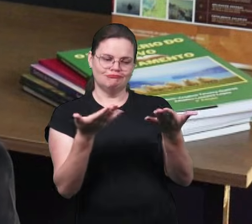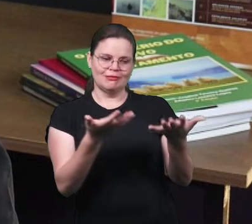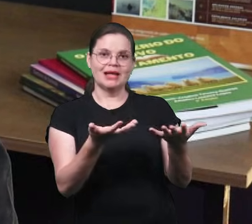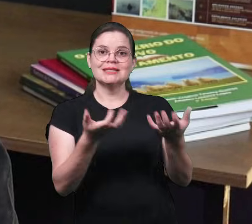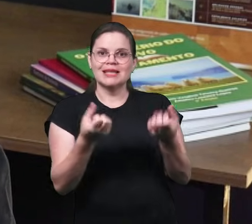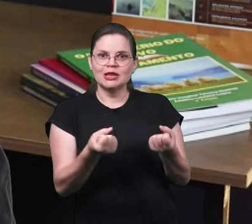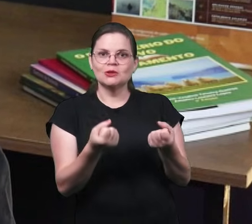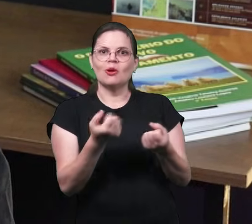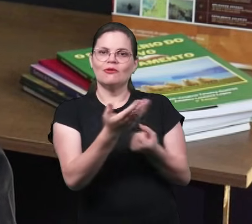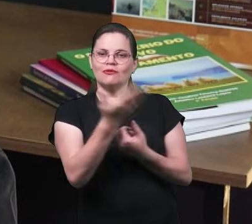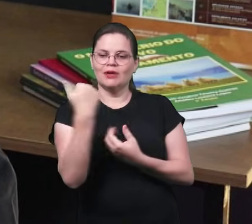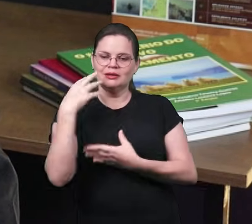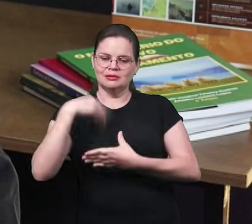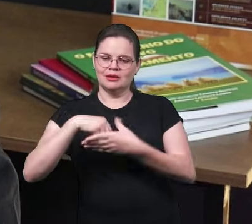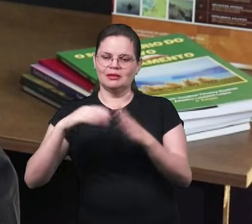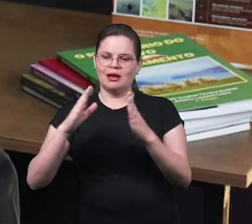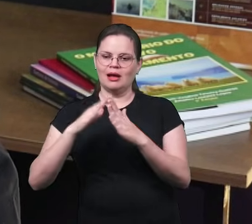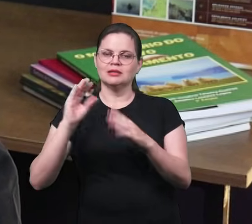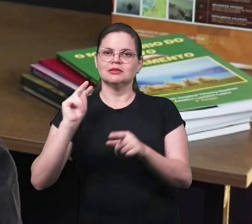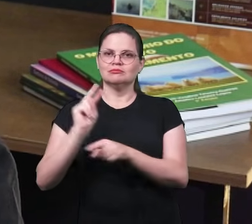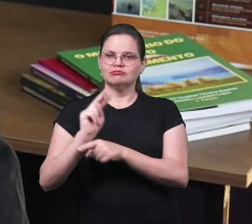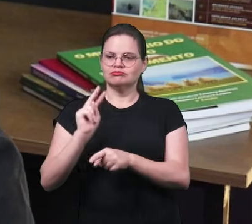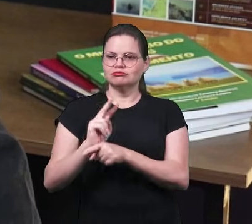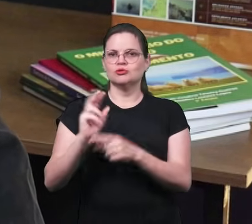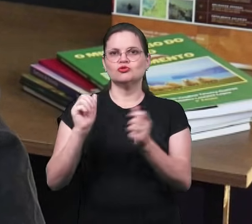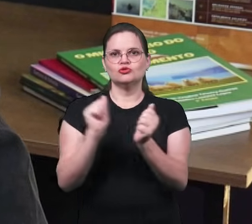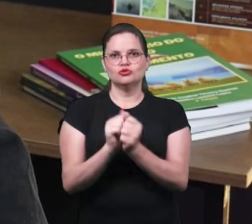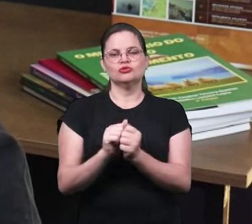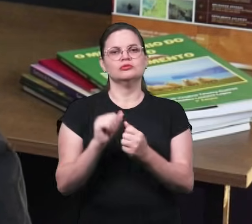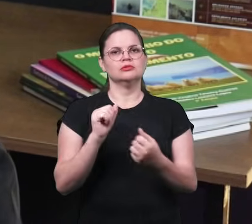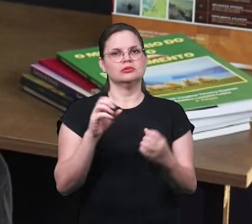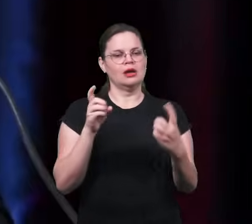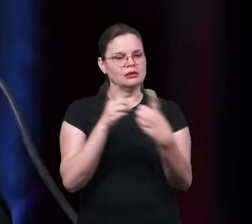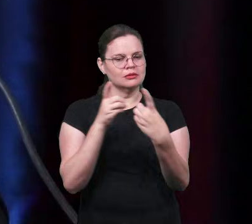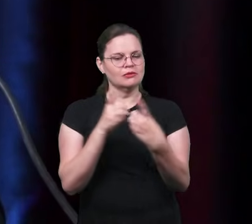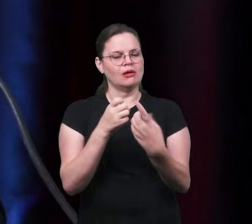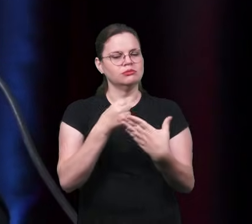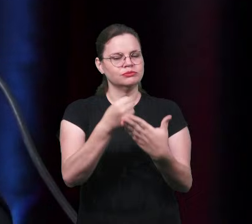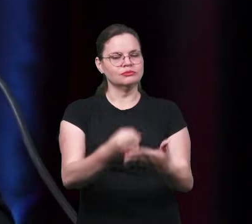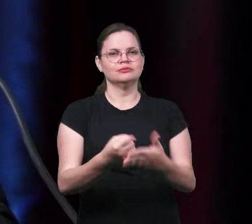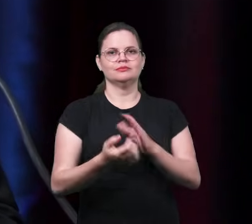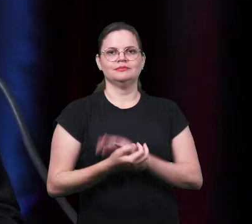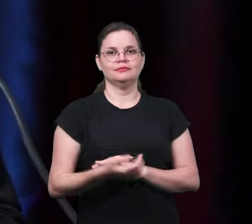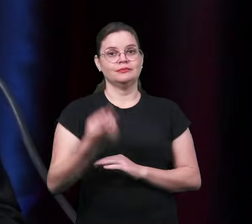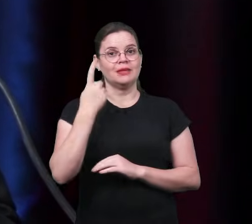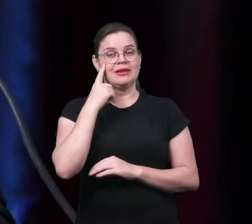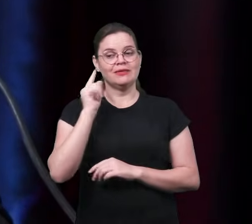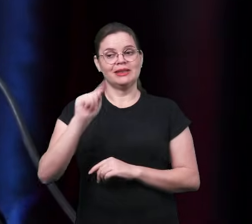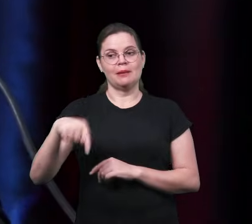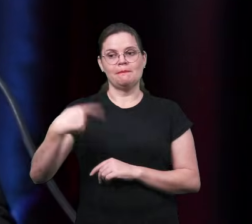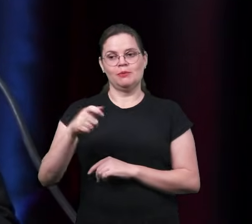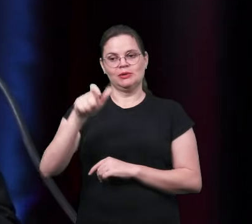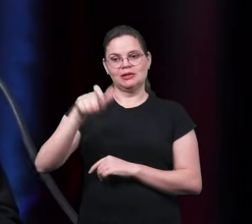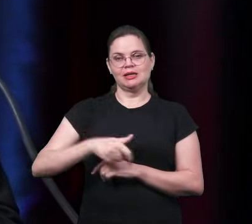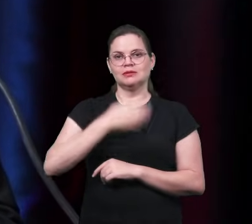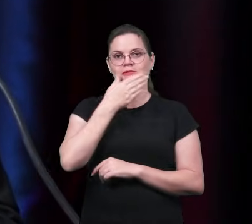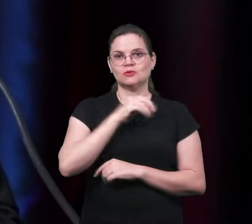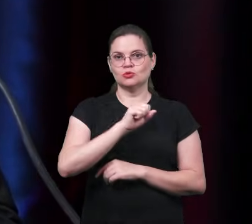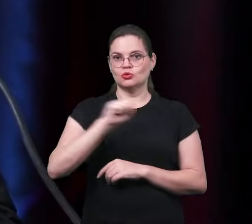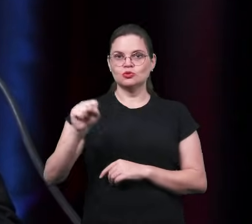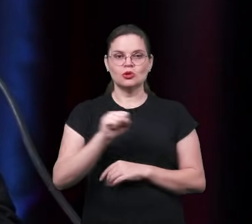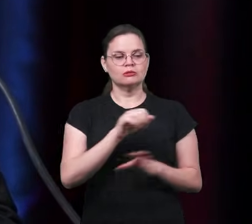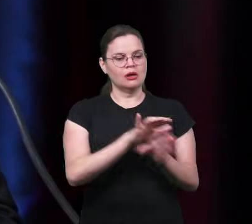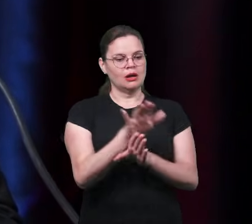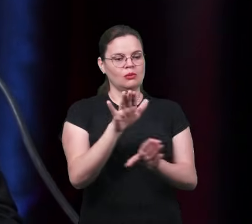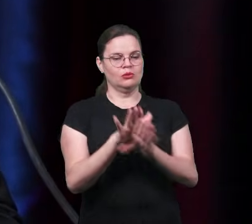respeito desse sábio conselho, né, deste homem. Essa experiência nós vemos se repetir nos grupos de assistência, como você